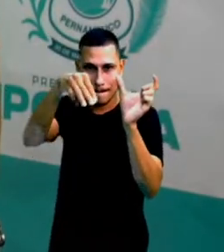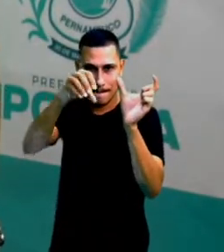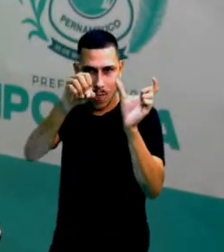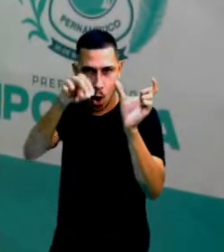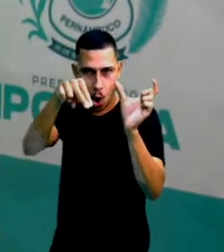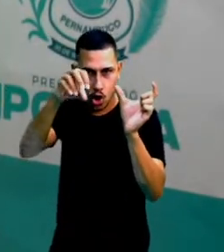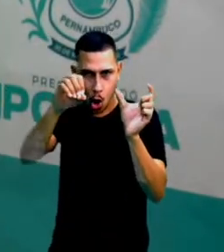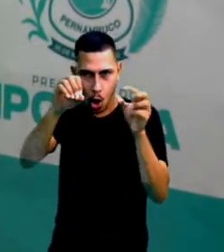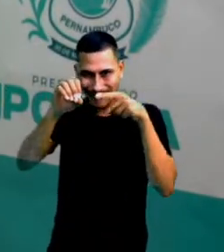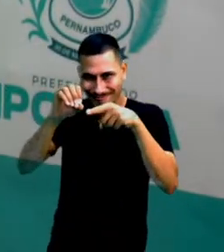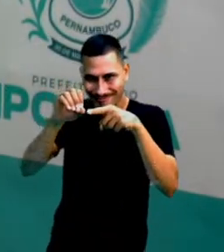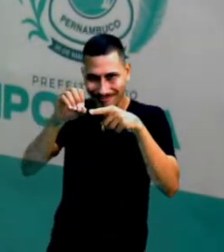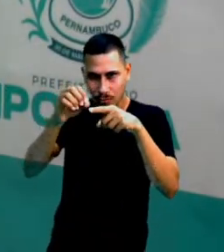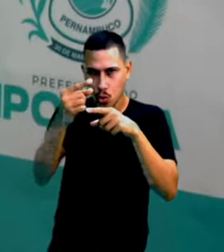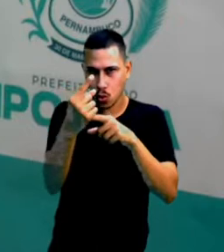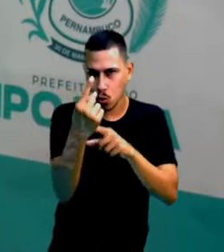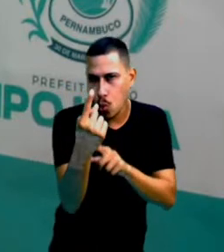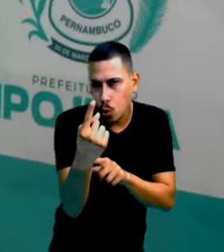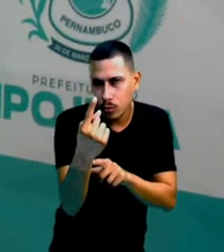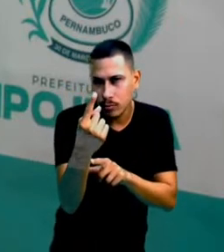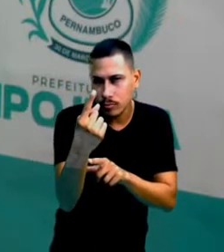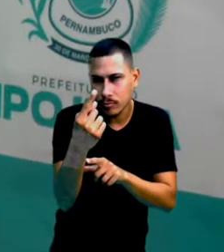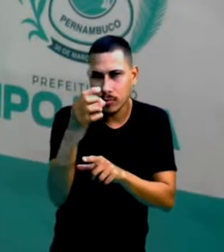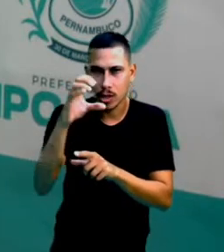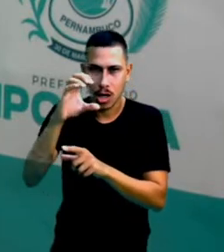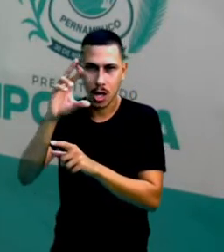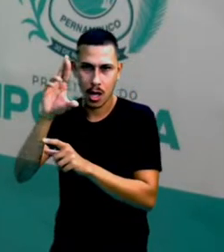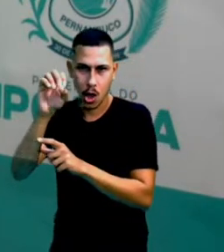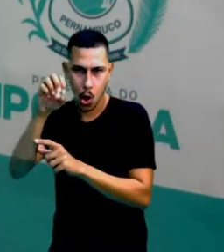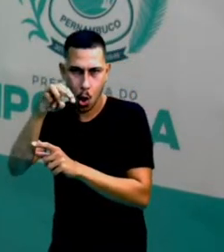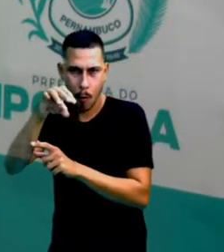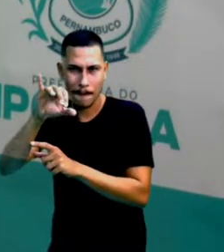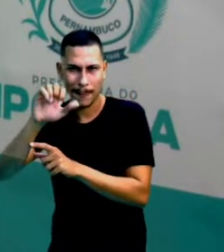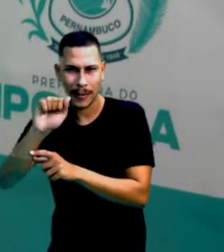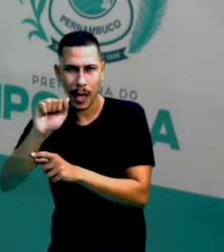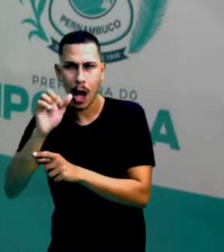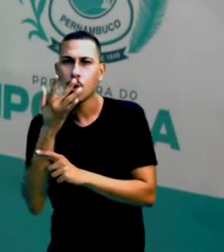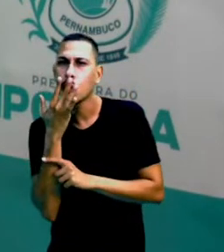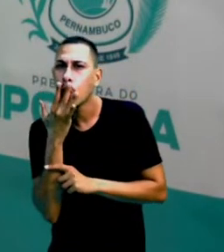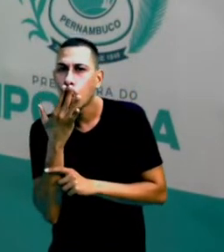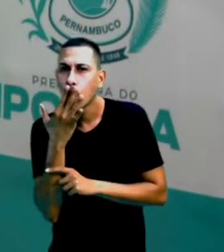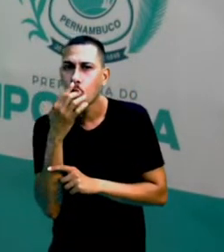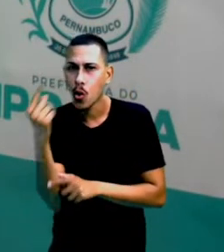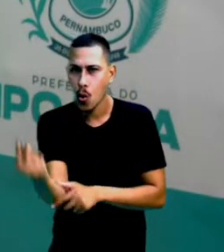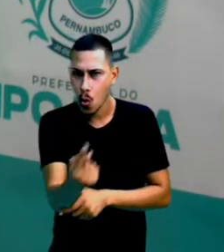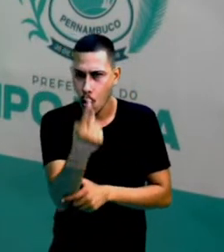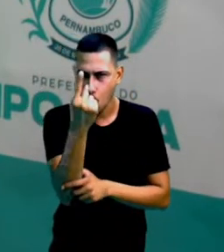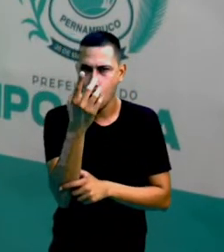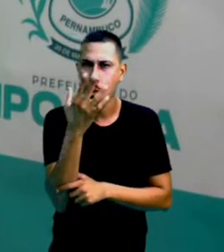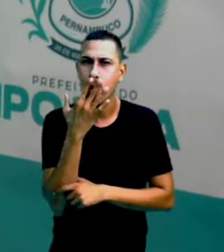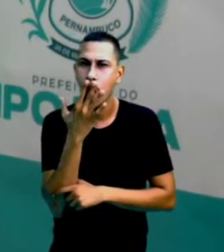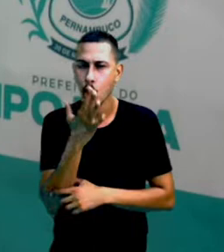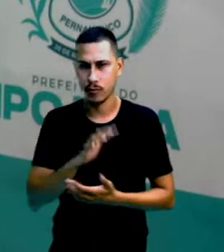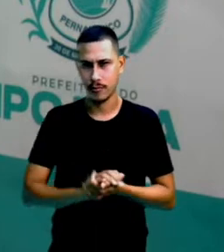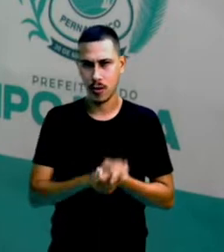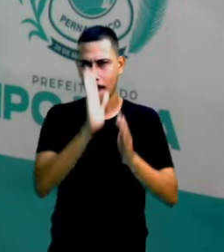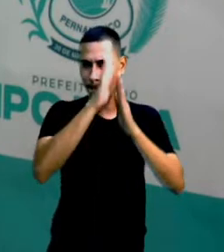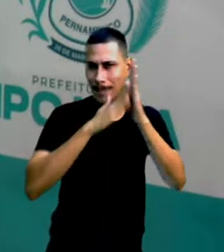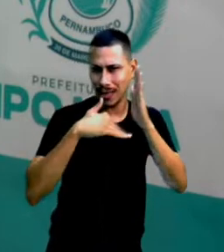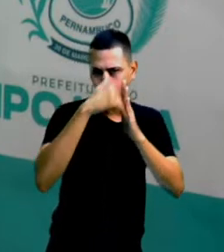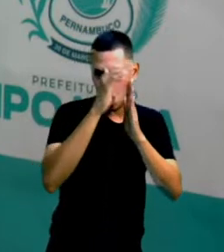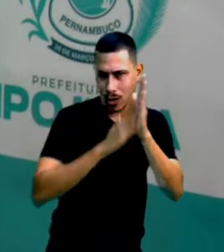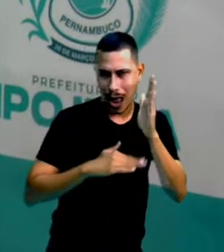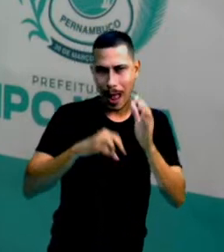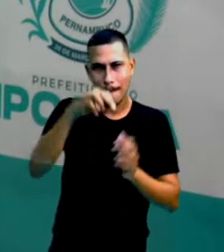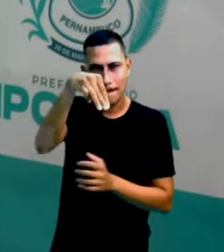Monocromia. Mono, um. Cromia, cor. Uma cor. Uma pintura